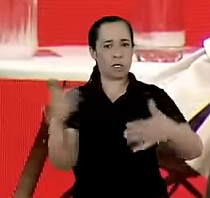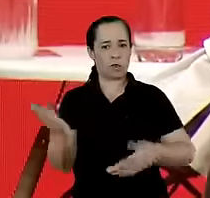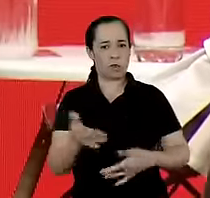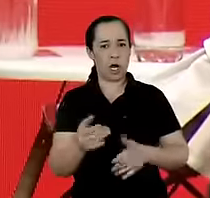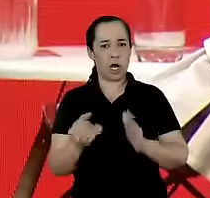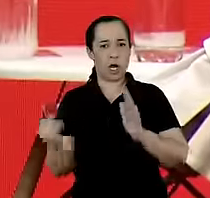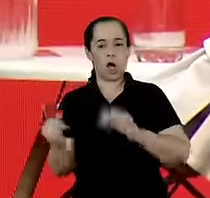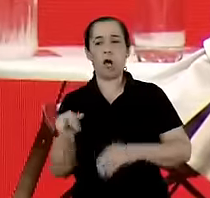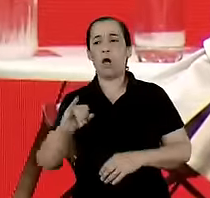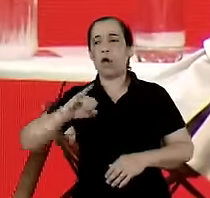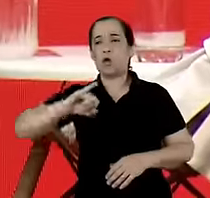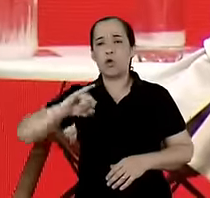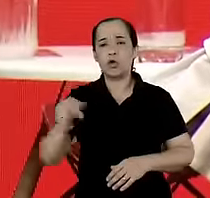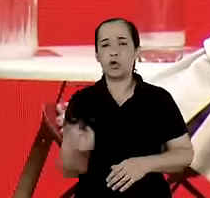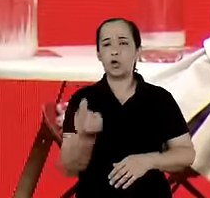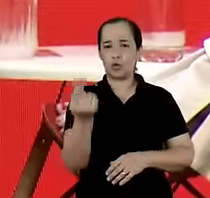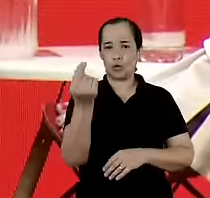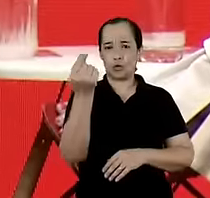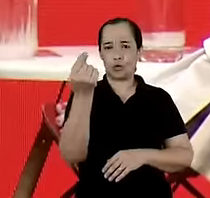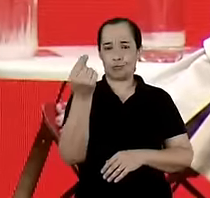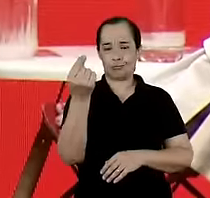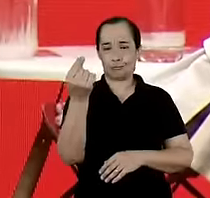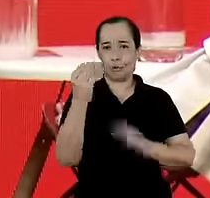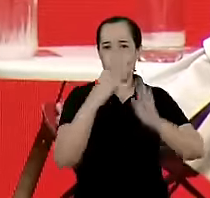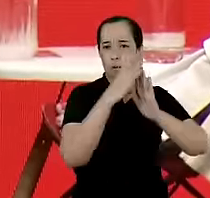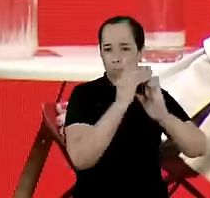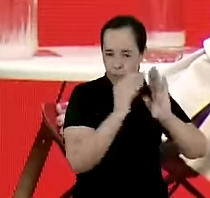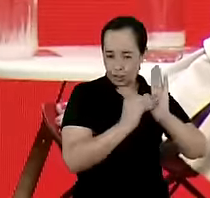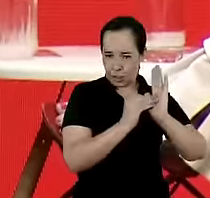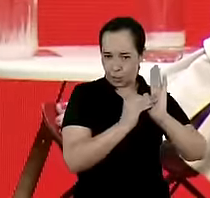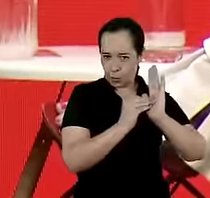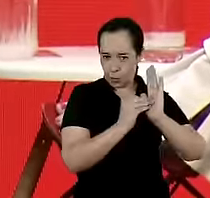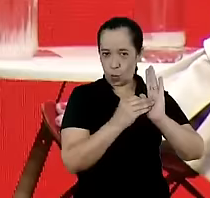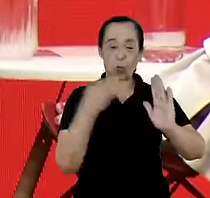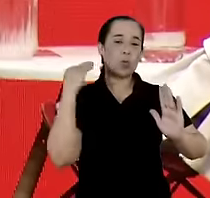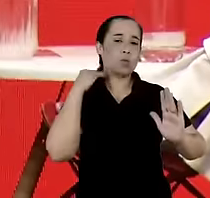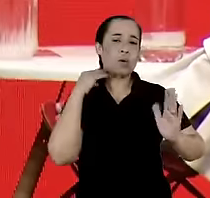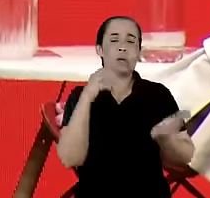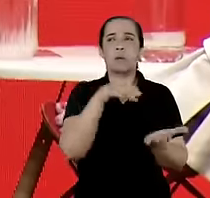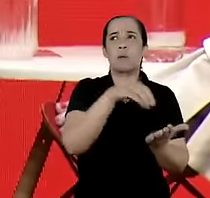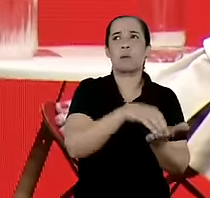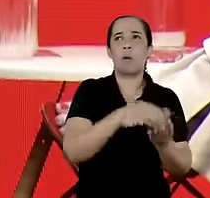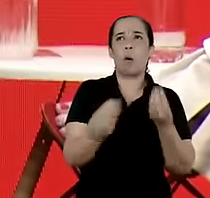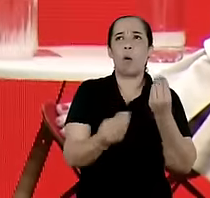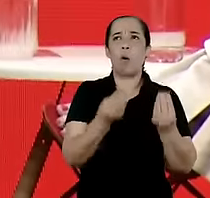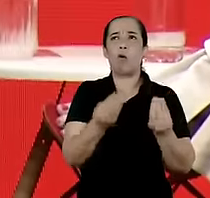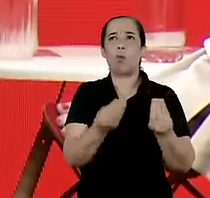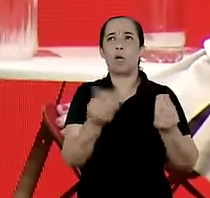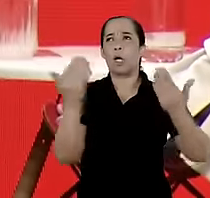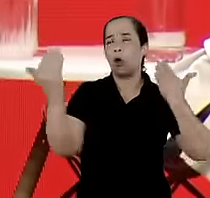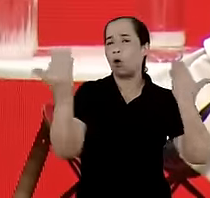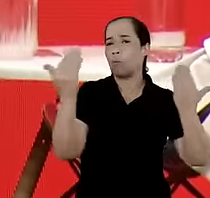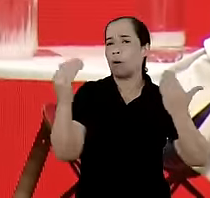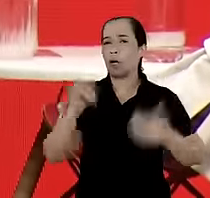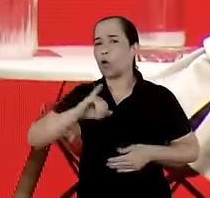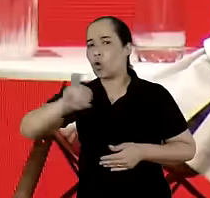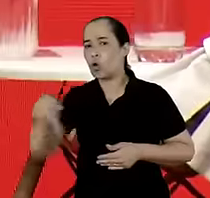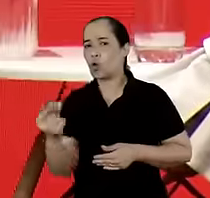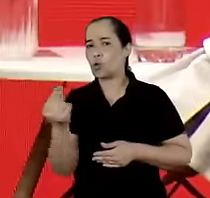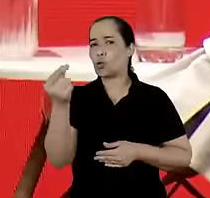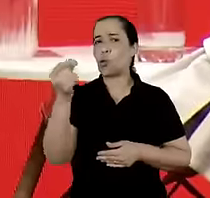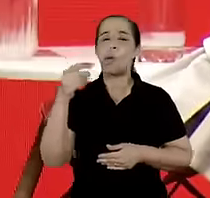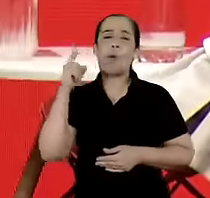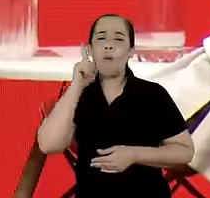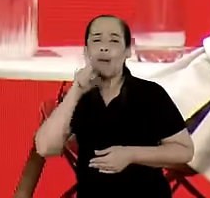também no modelo do Banco Central como é que ele traz esse risco do juro americano né para fazer as estimativas o